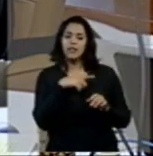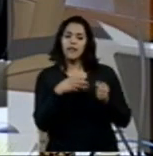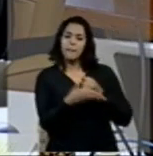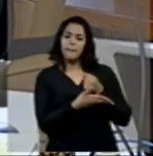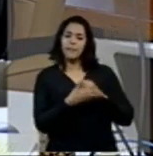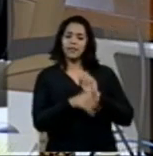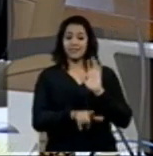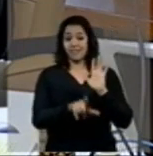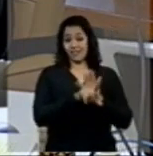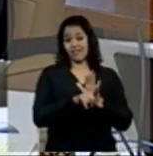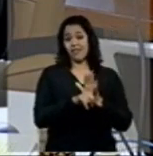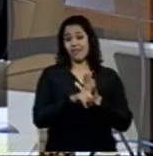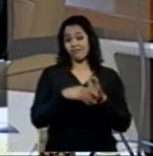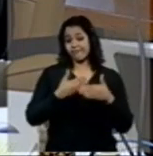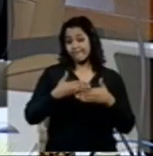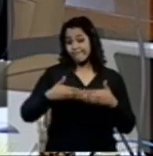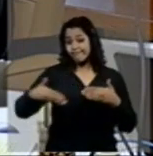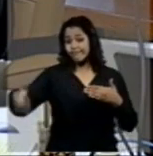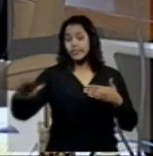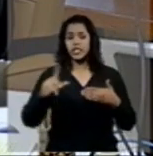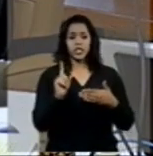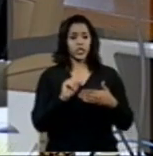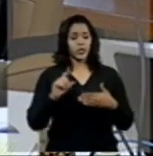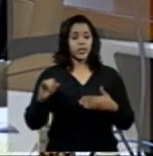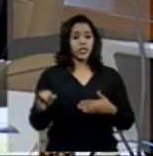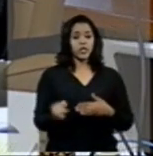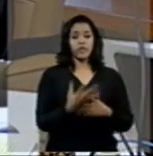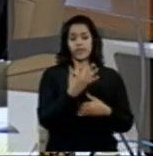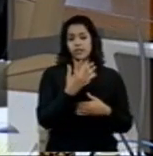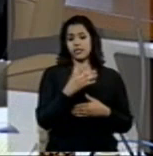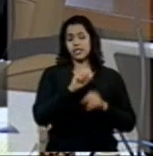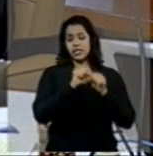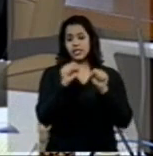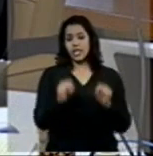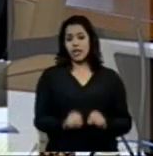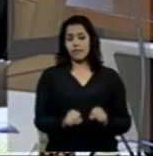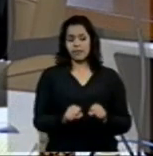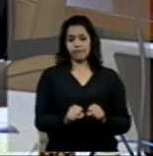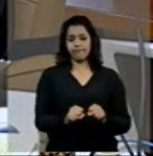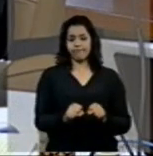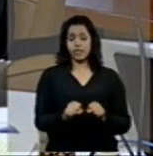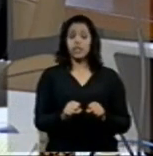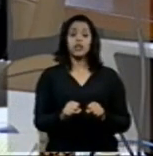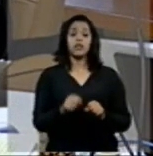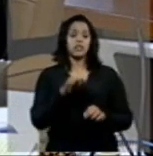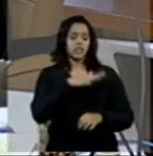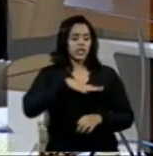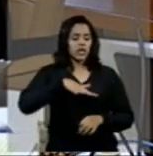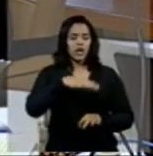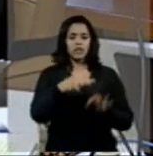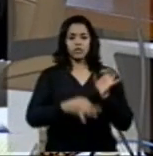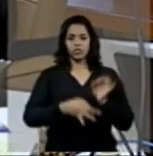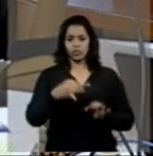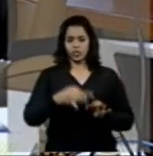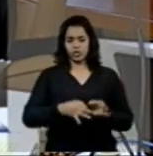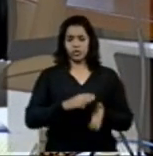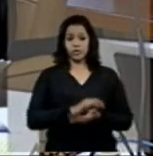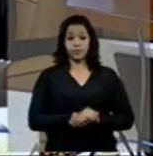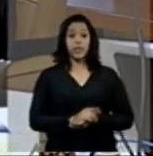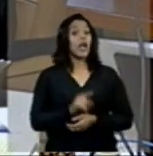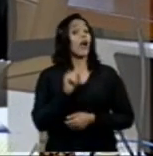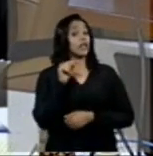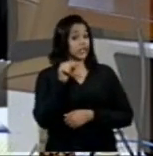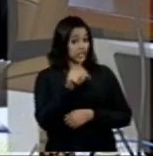legislação vigente e não inovando no sistema ou no ordenamento jurídico.